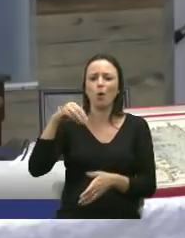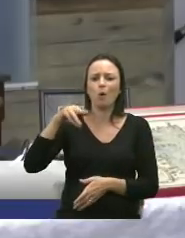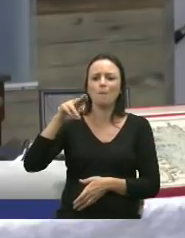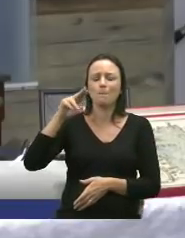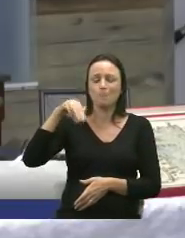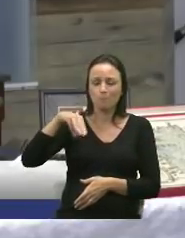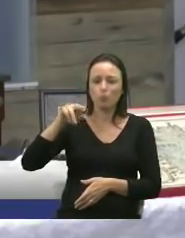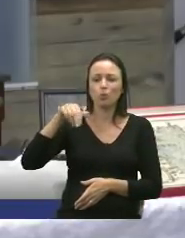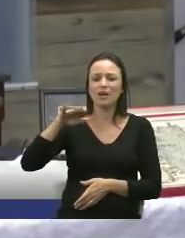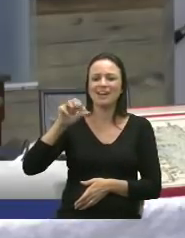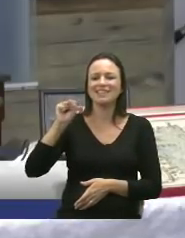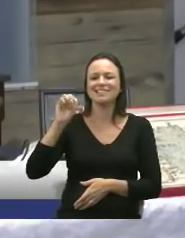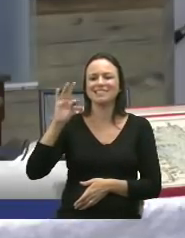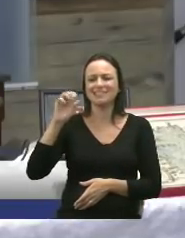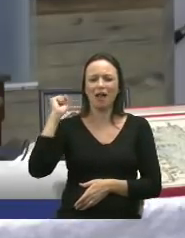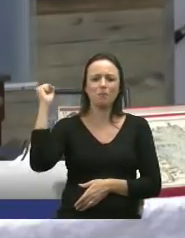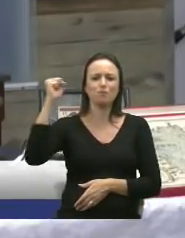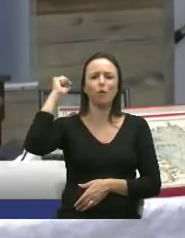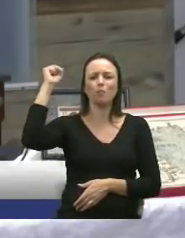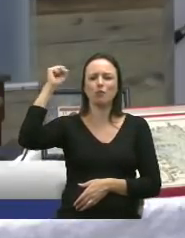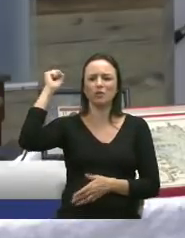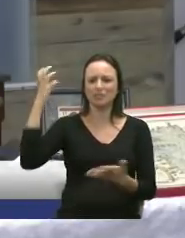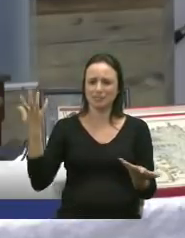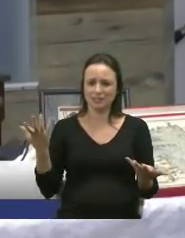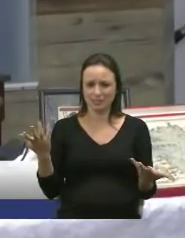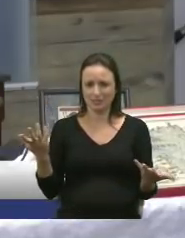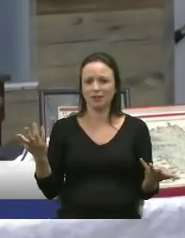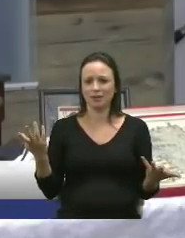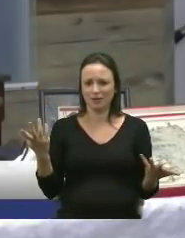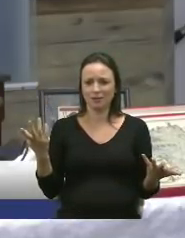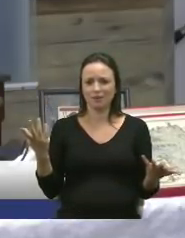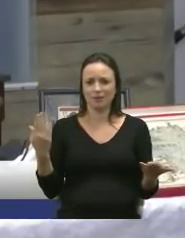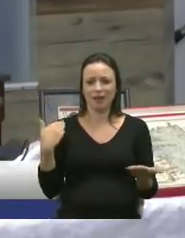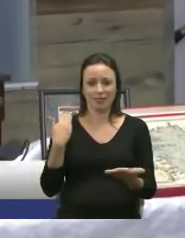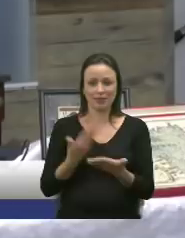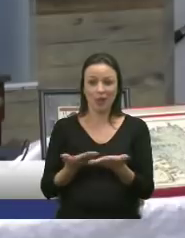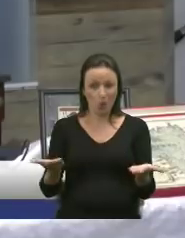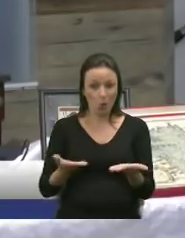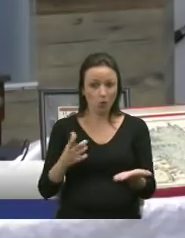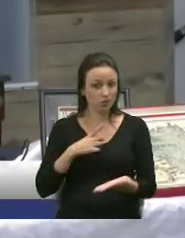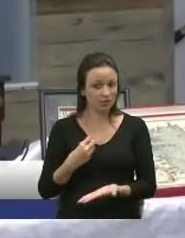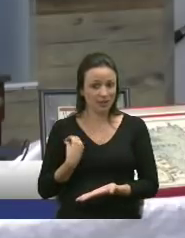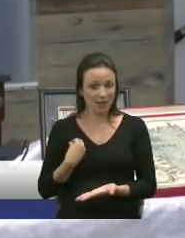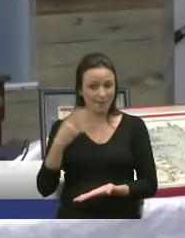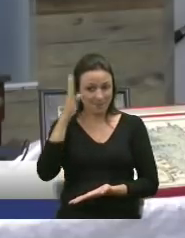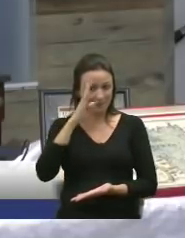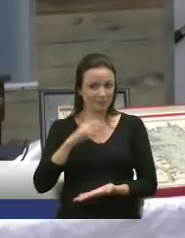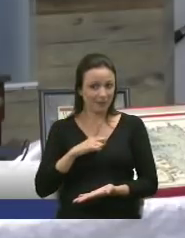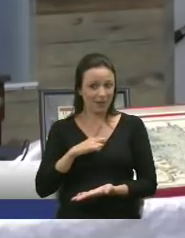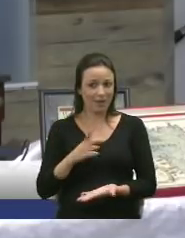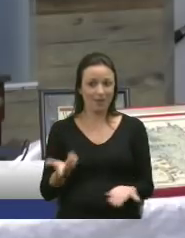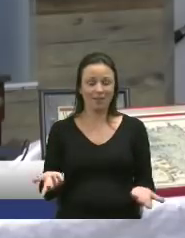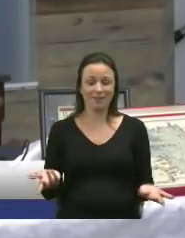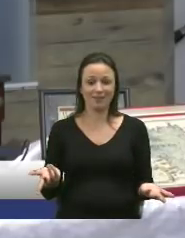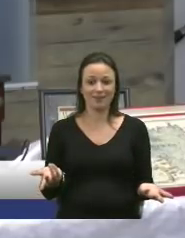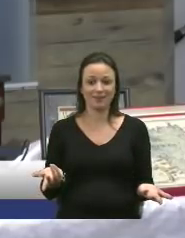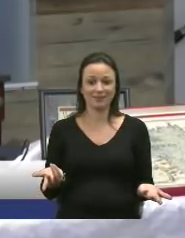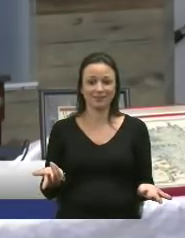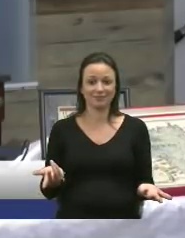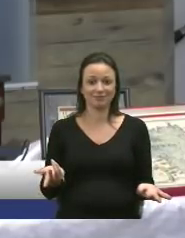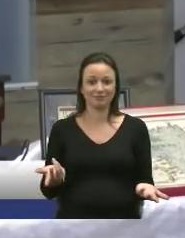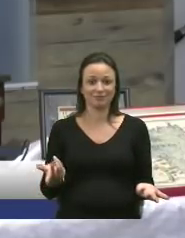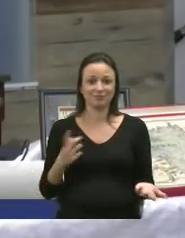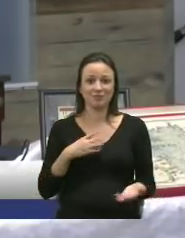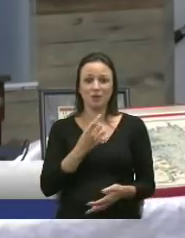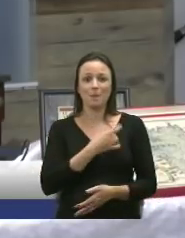os medos que se tinham de comunismo, como até hoje existe, como até hoje o Brasil tem, até hoje, os medos que se